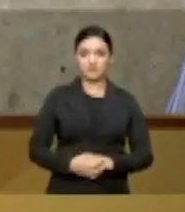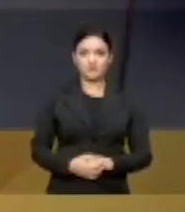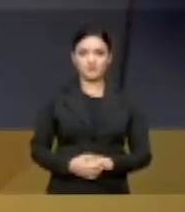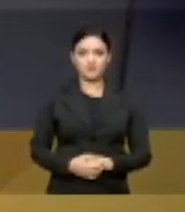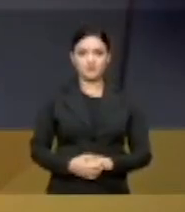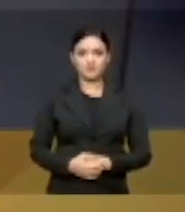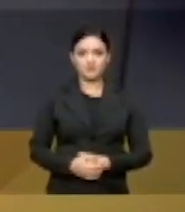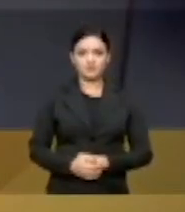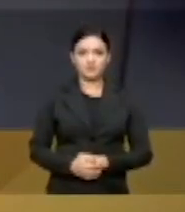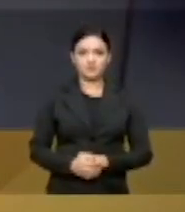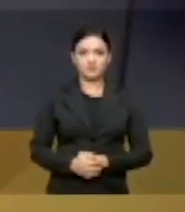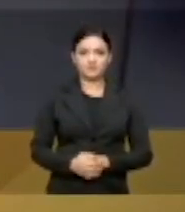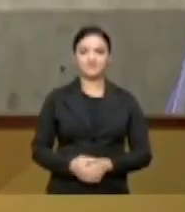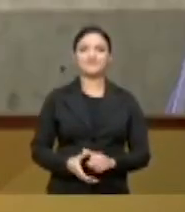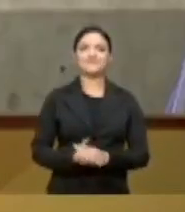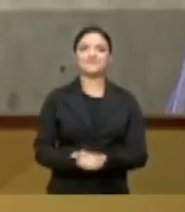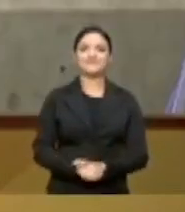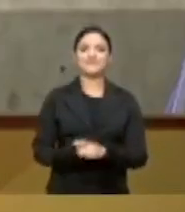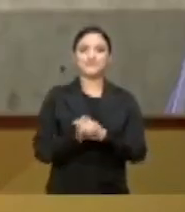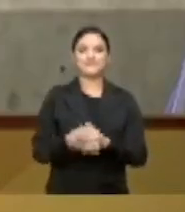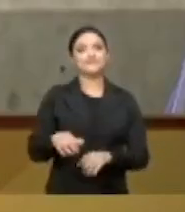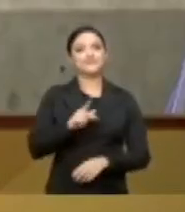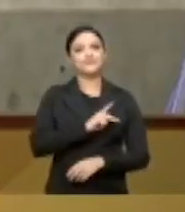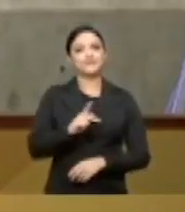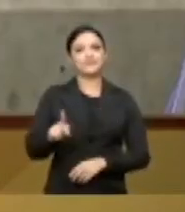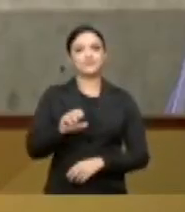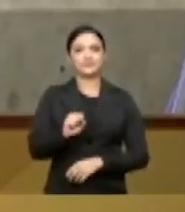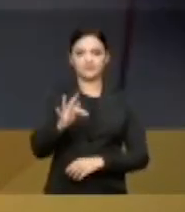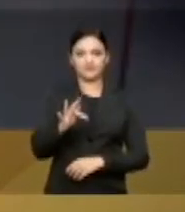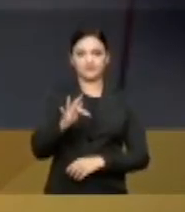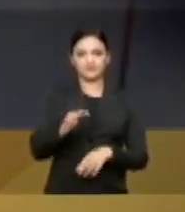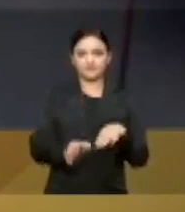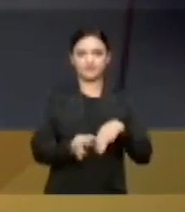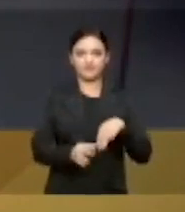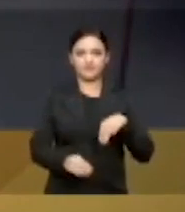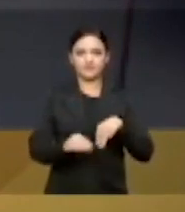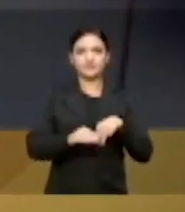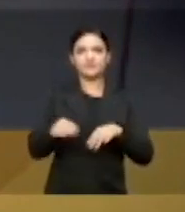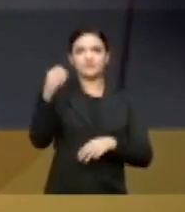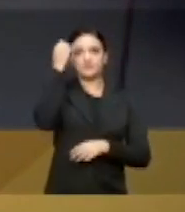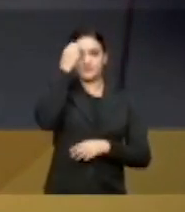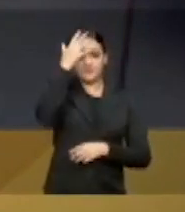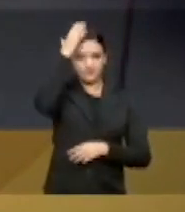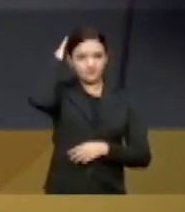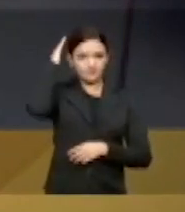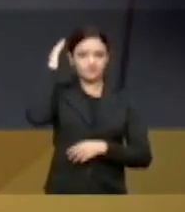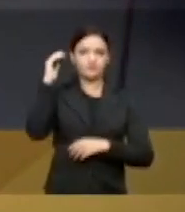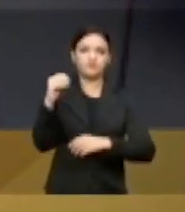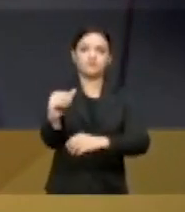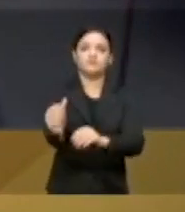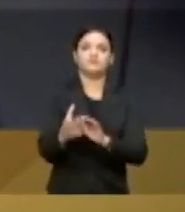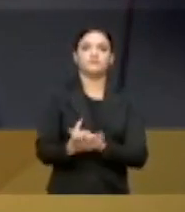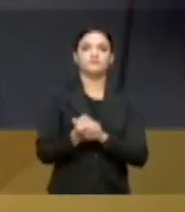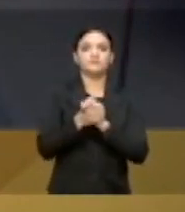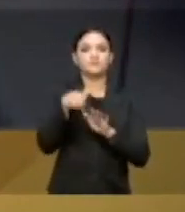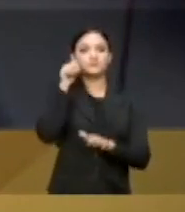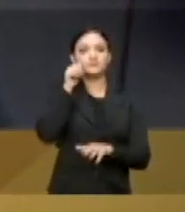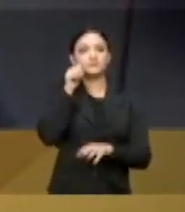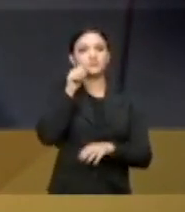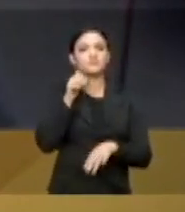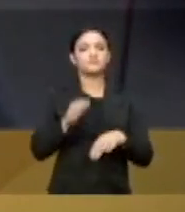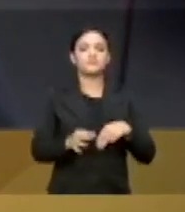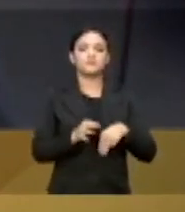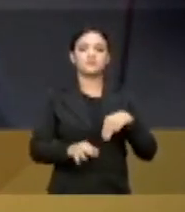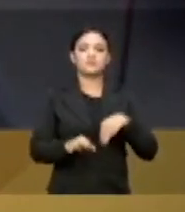Excelentíssimo senhor presidente do Supremo Tribunal Federal, ministro Luiz Fux, excelentíssimas senhoras ministras Carmen Lúcia e